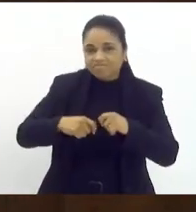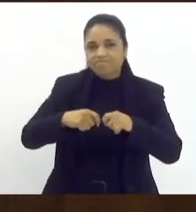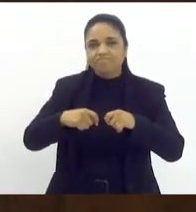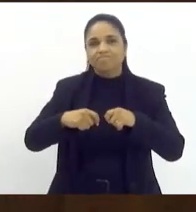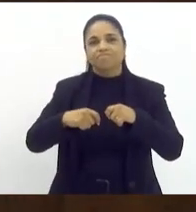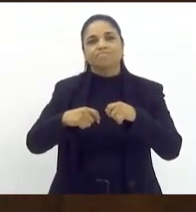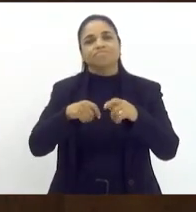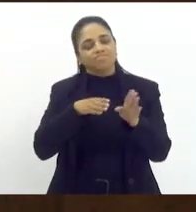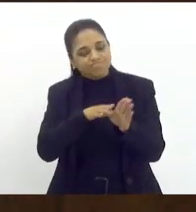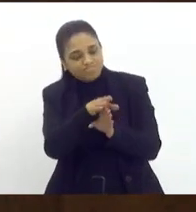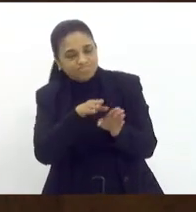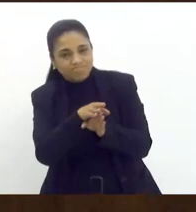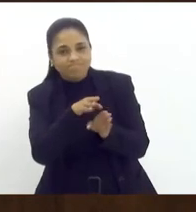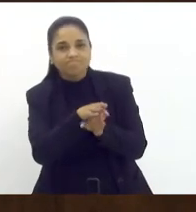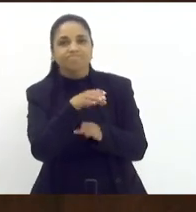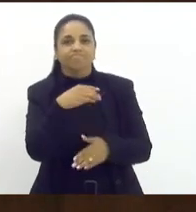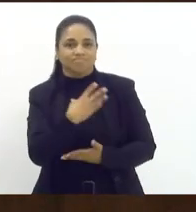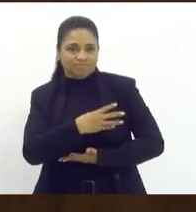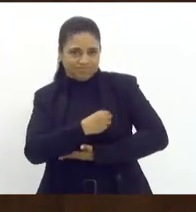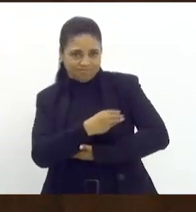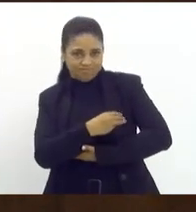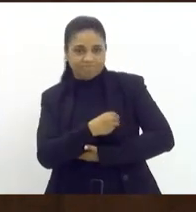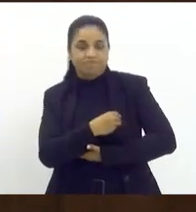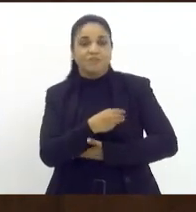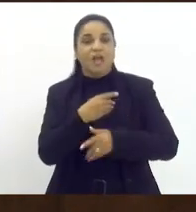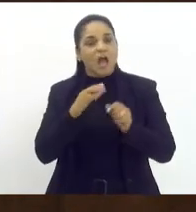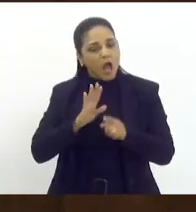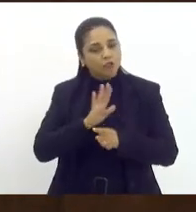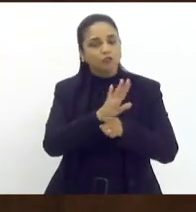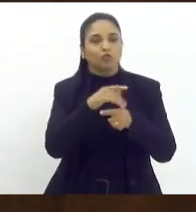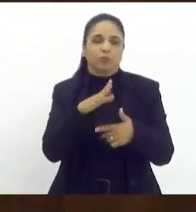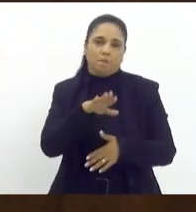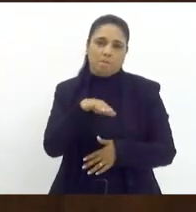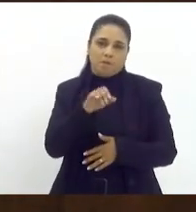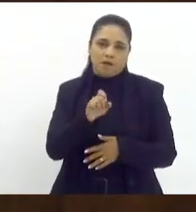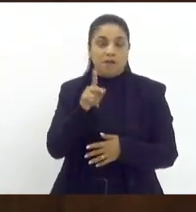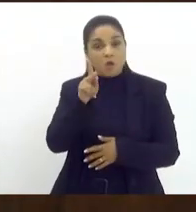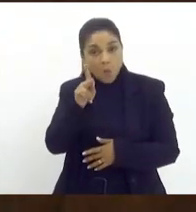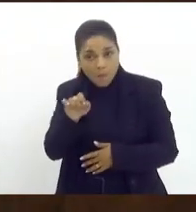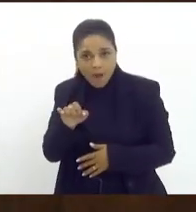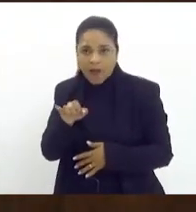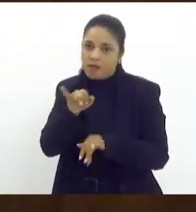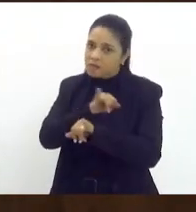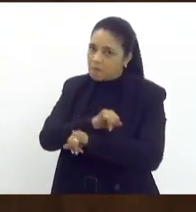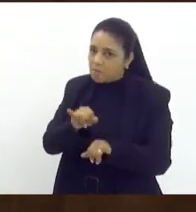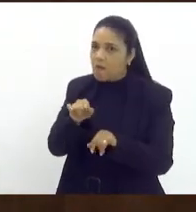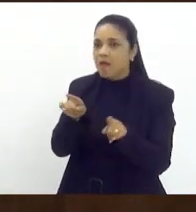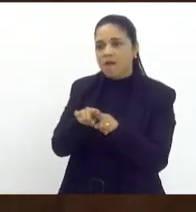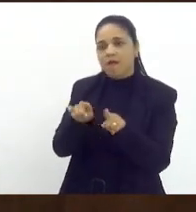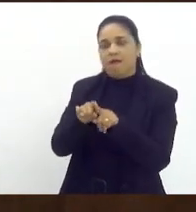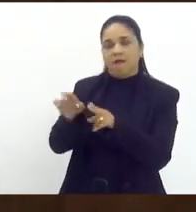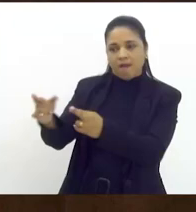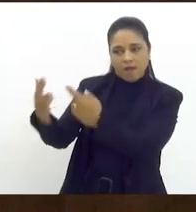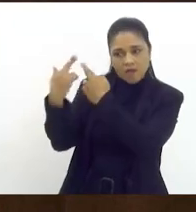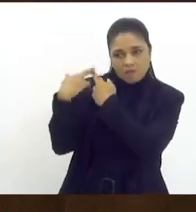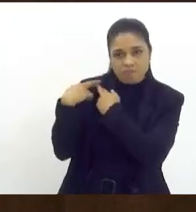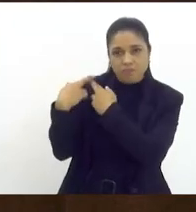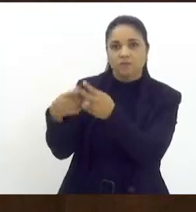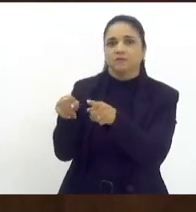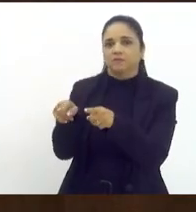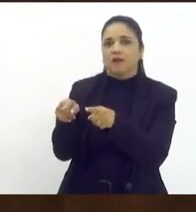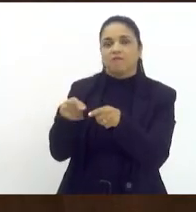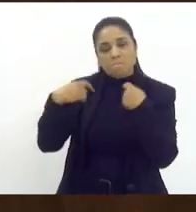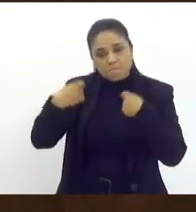em consultoria de amamentação porque ajuda muito a mãe e dizer que os pais Os companheiros que não se responsabilizam que não